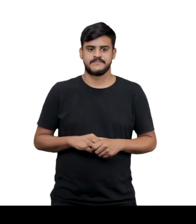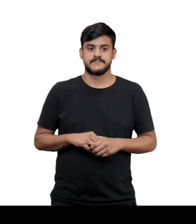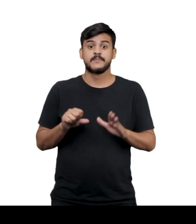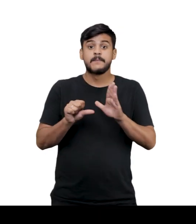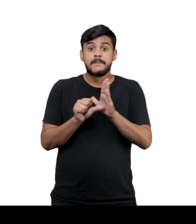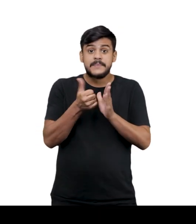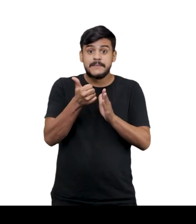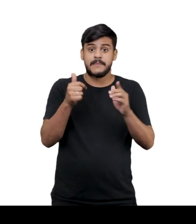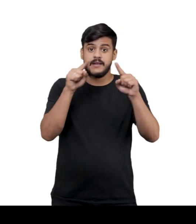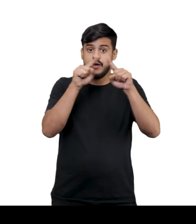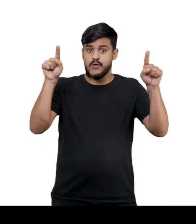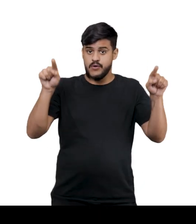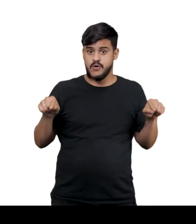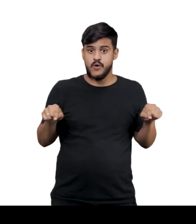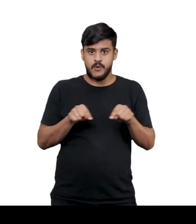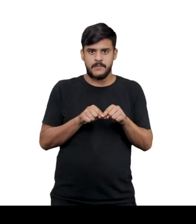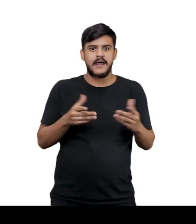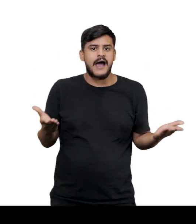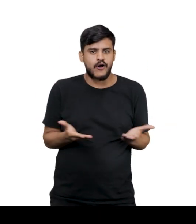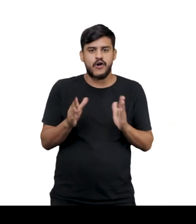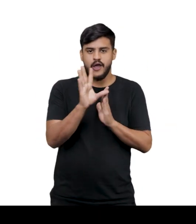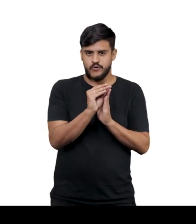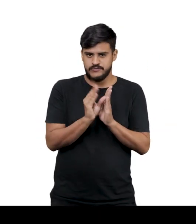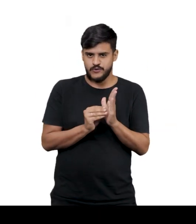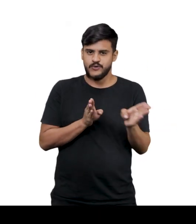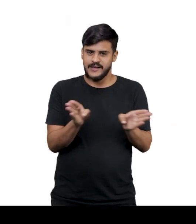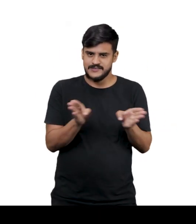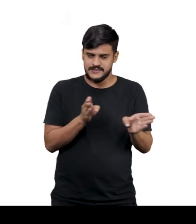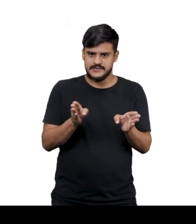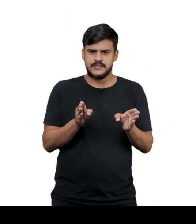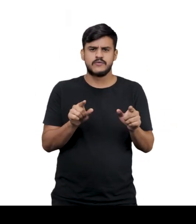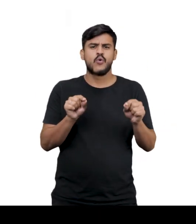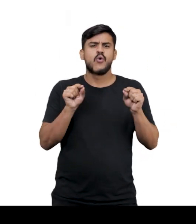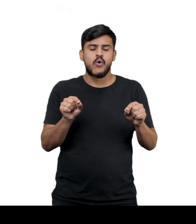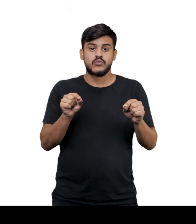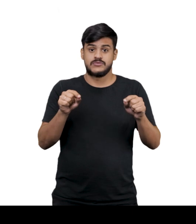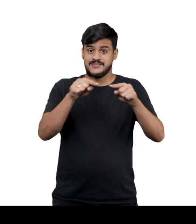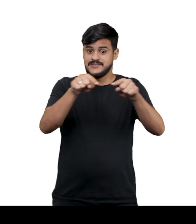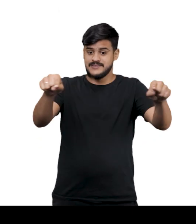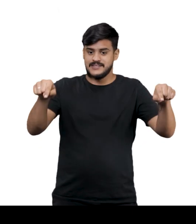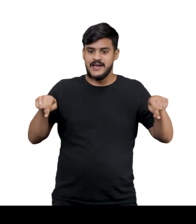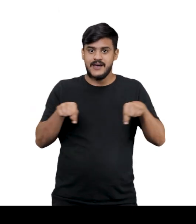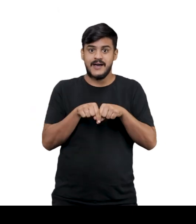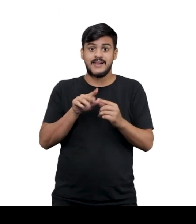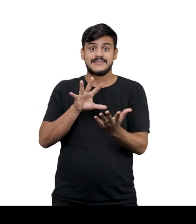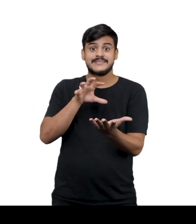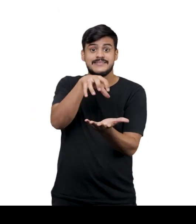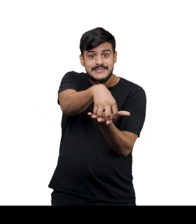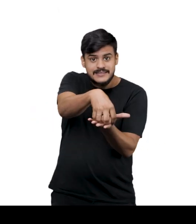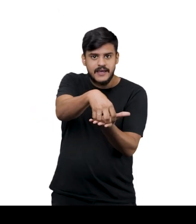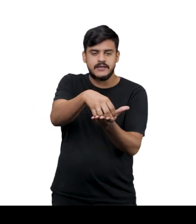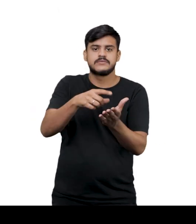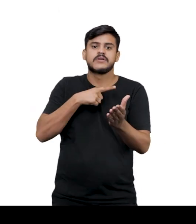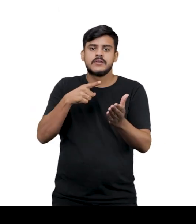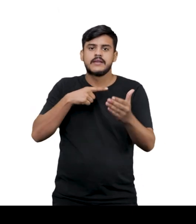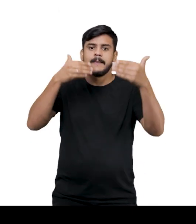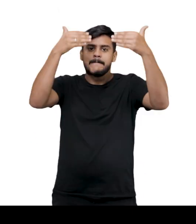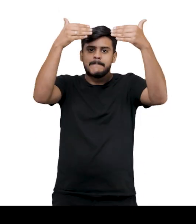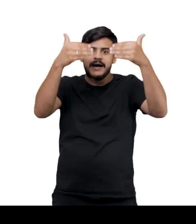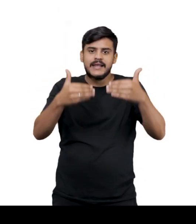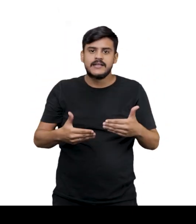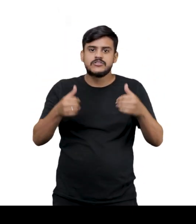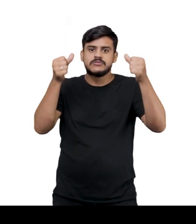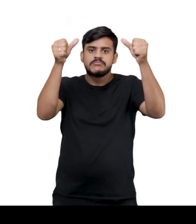A primeira obra tratada na segunda faixa deste conteúdo acessível se encontra no centro da sala, pendurada na